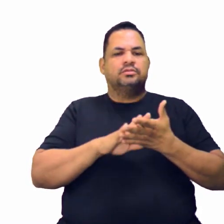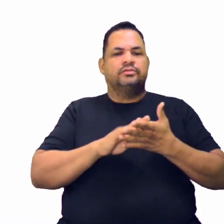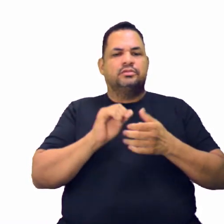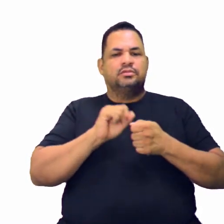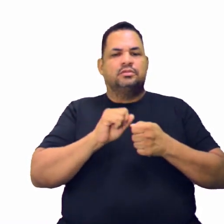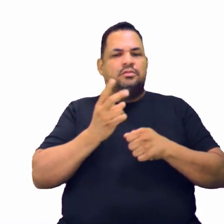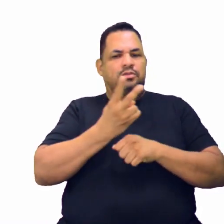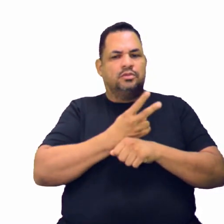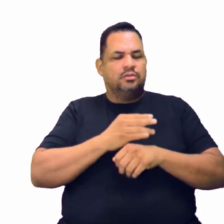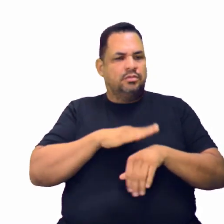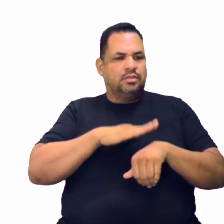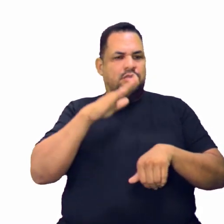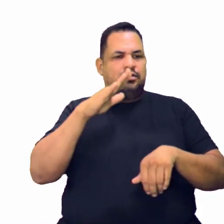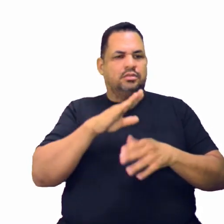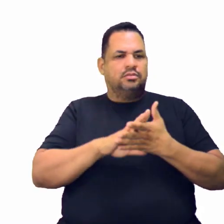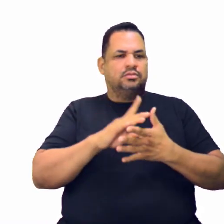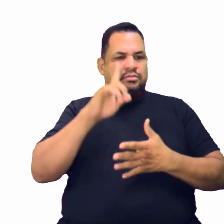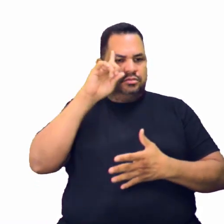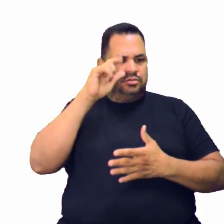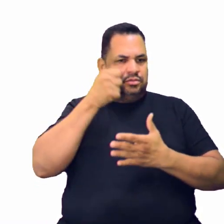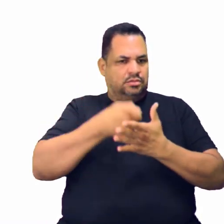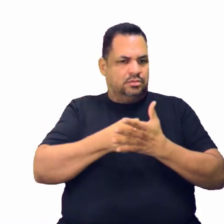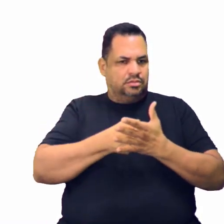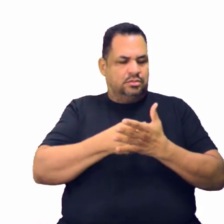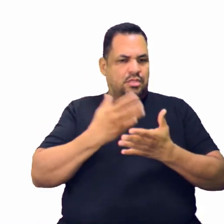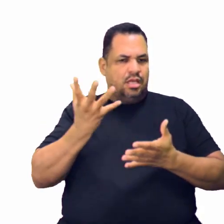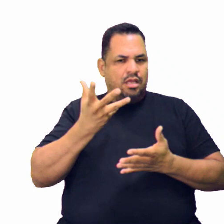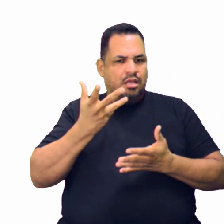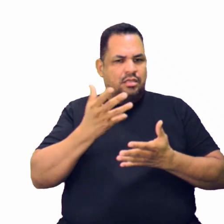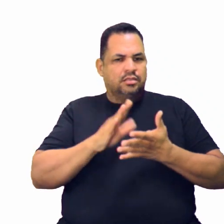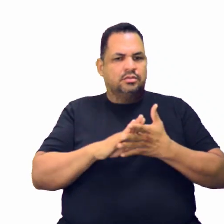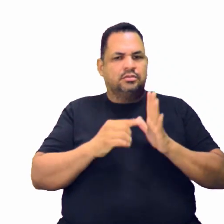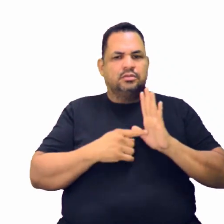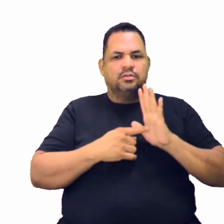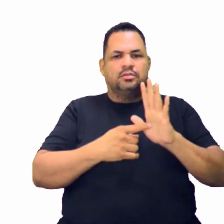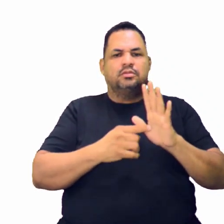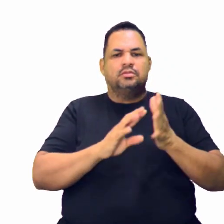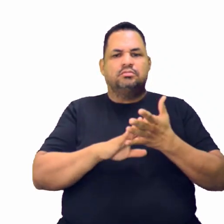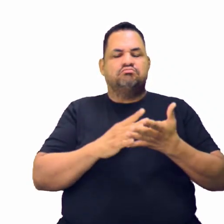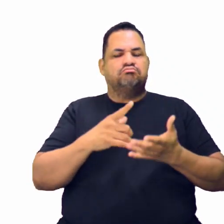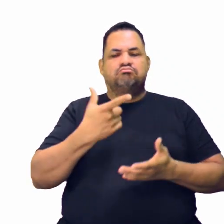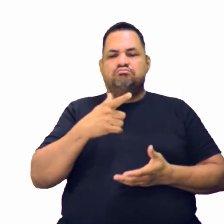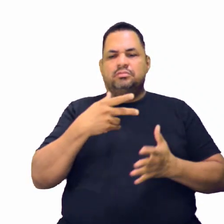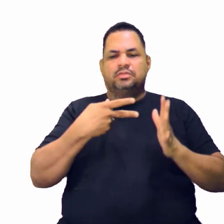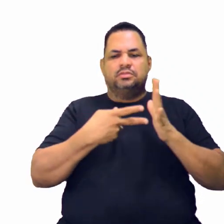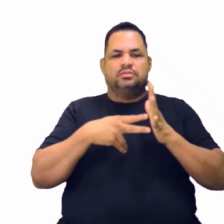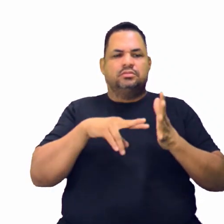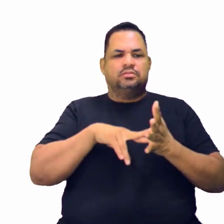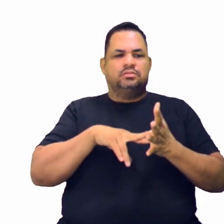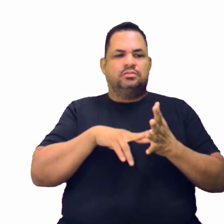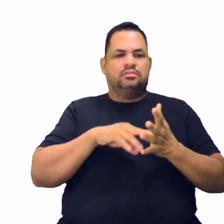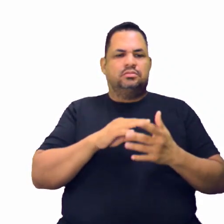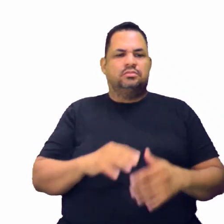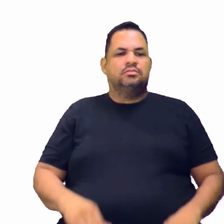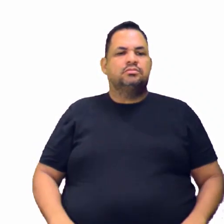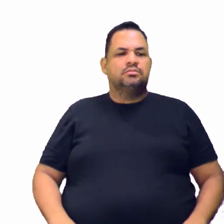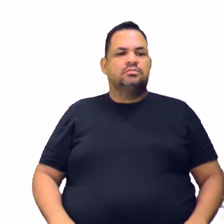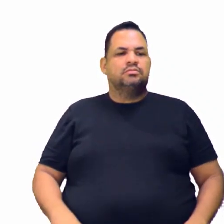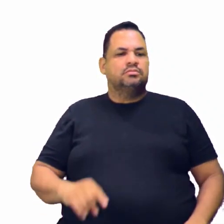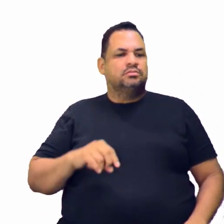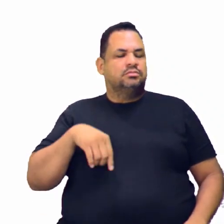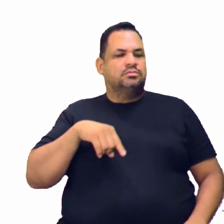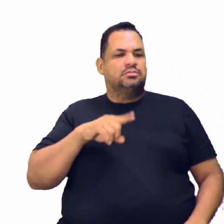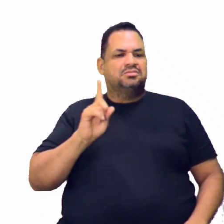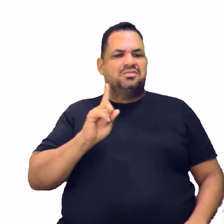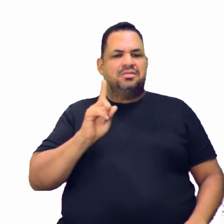mais. B. Sua decisão apressada de não revelar muito sentido. C.